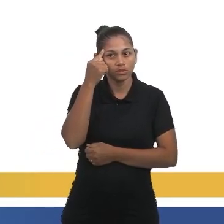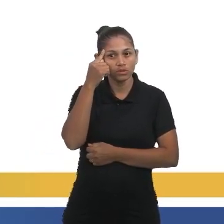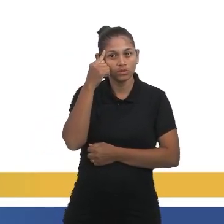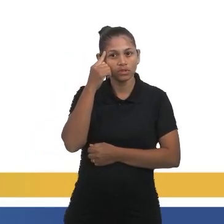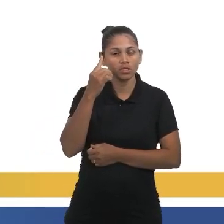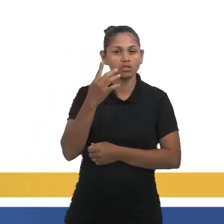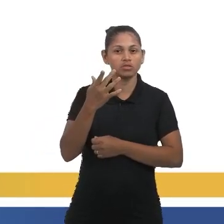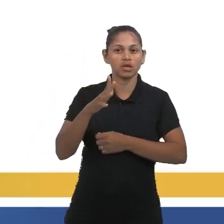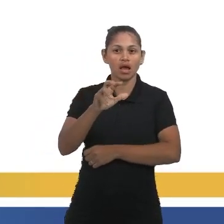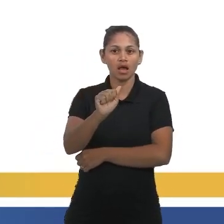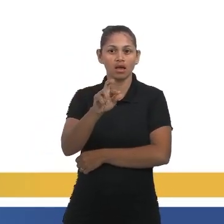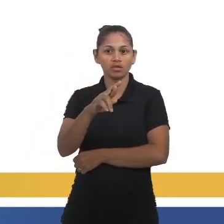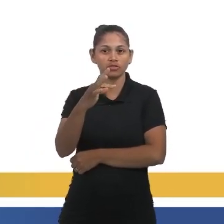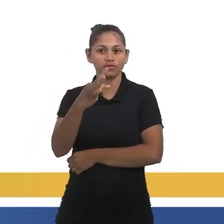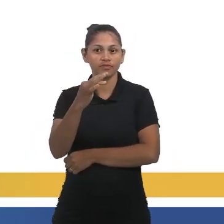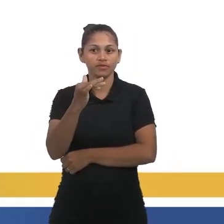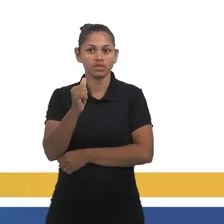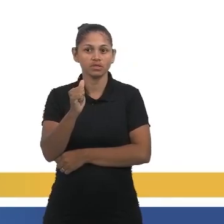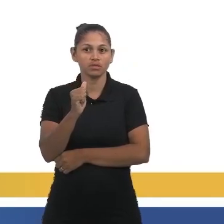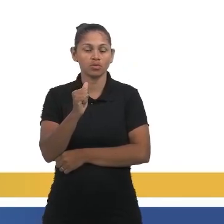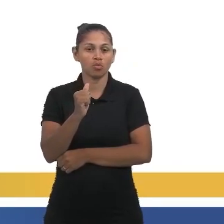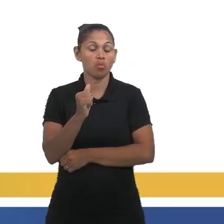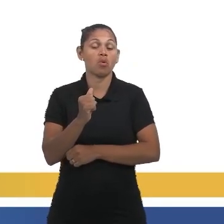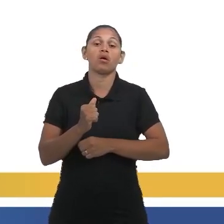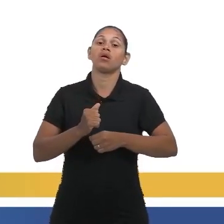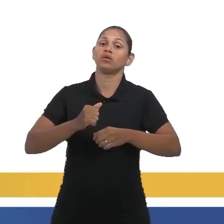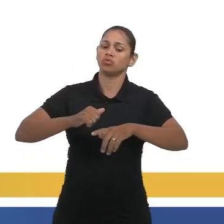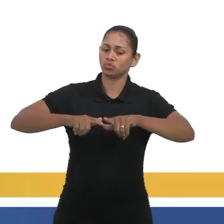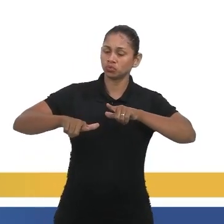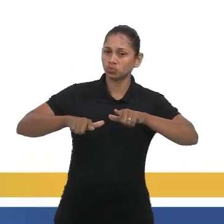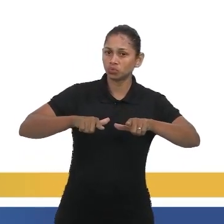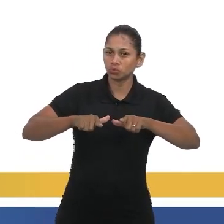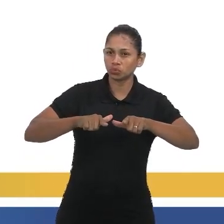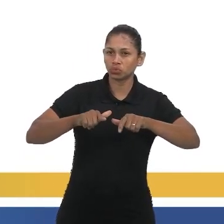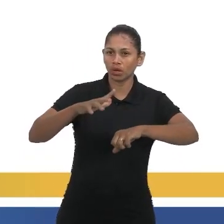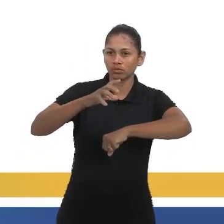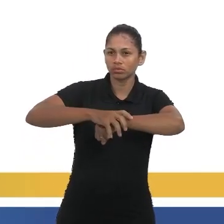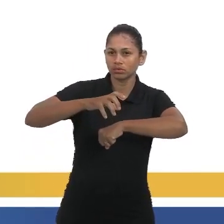treinam algoritmos incansavelmente até que eles